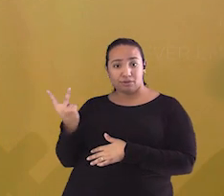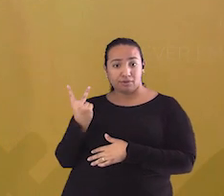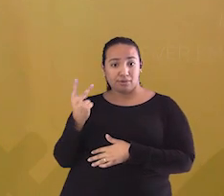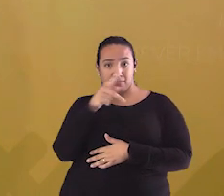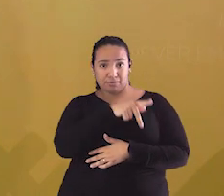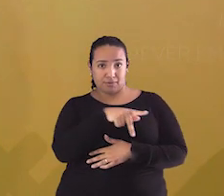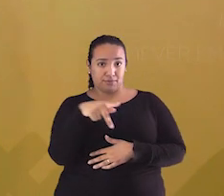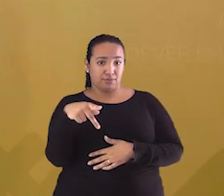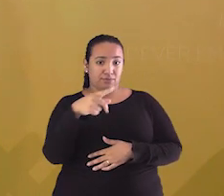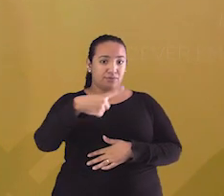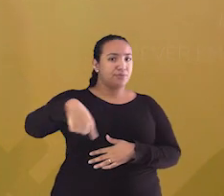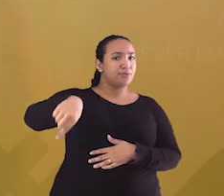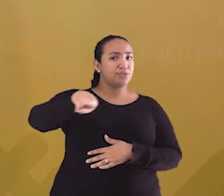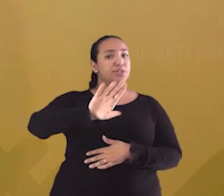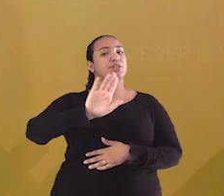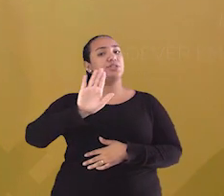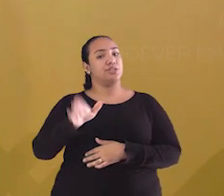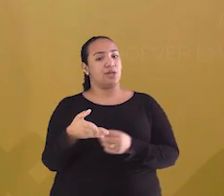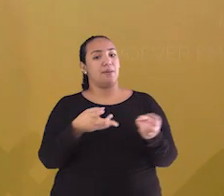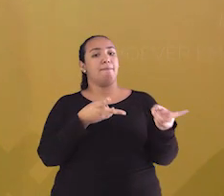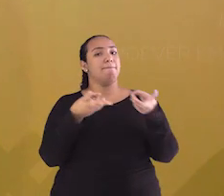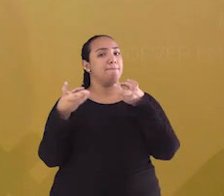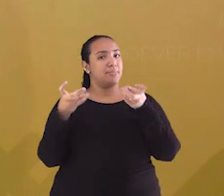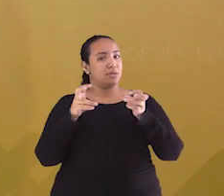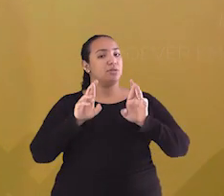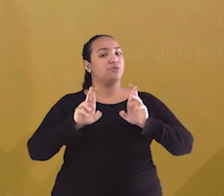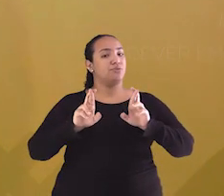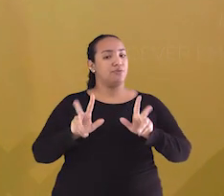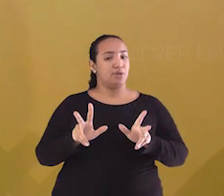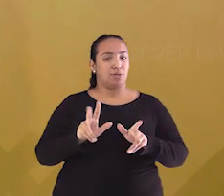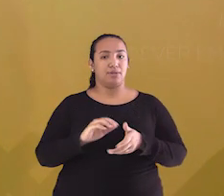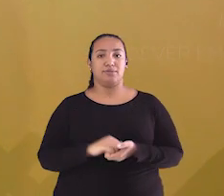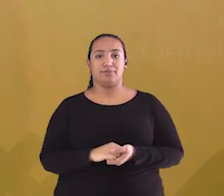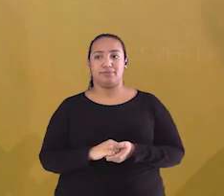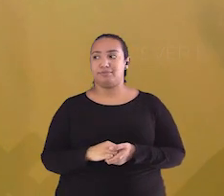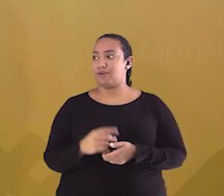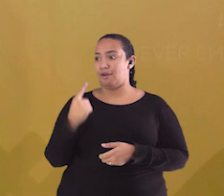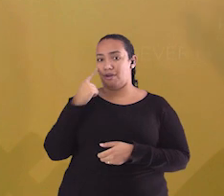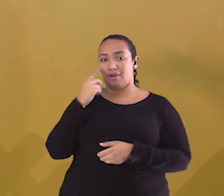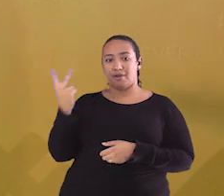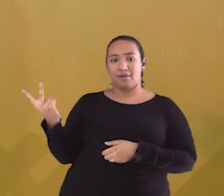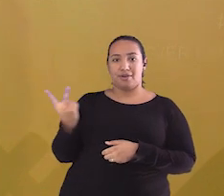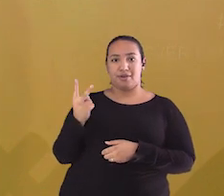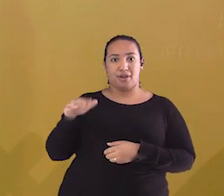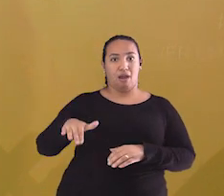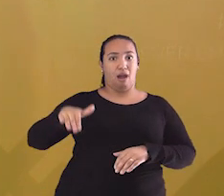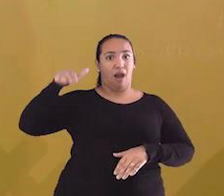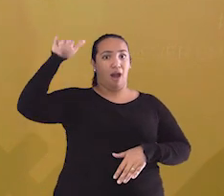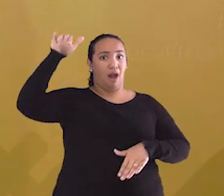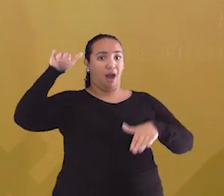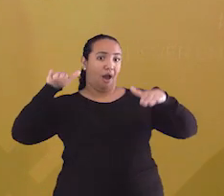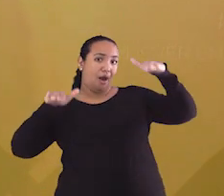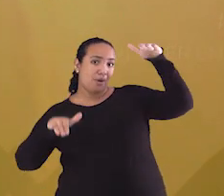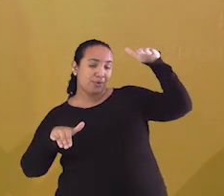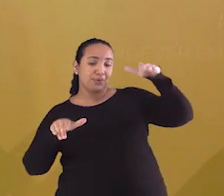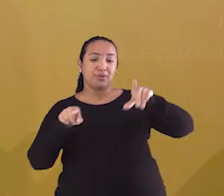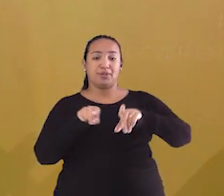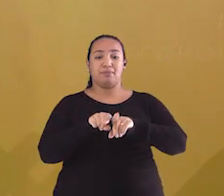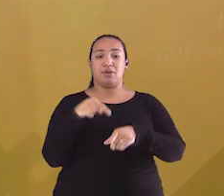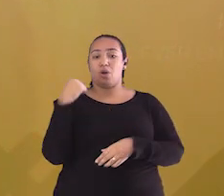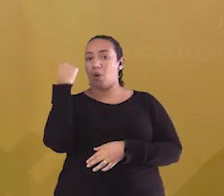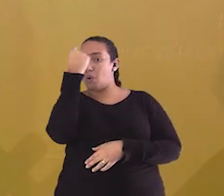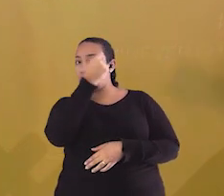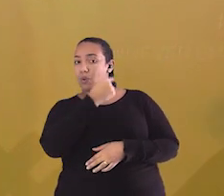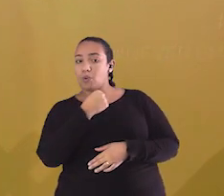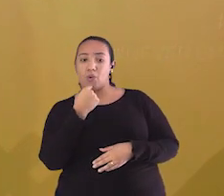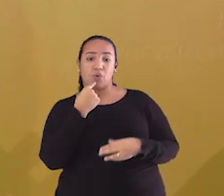professoras aqui presentes, já é possível perceber diferenças entre nós. As nossas alturas, os nossos formatos de